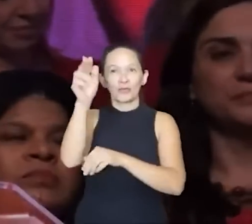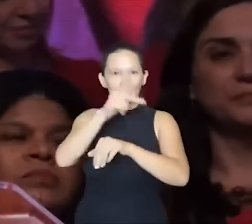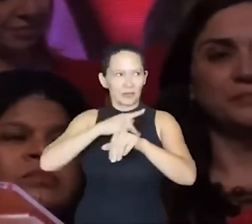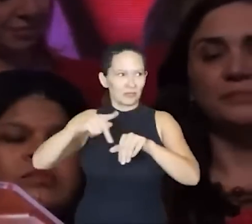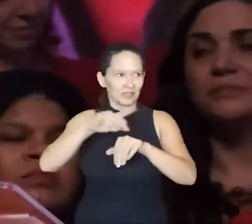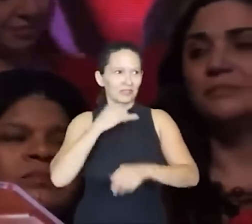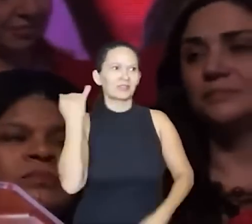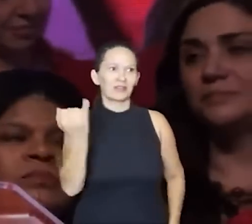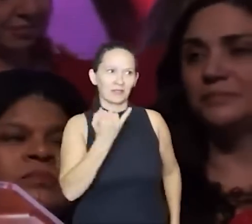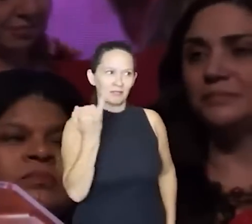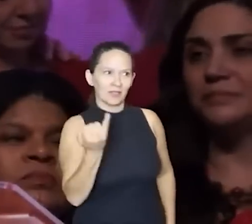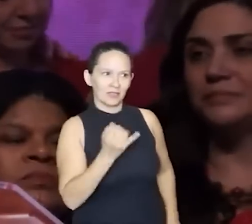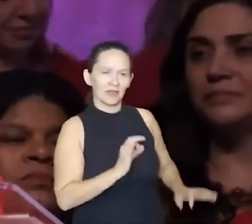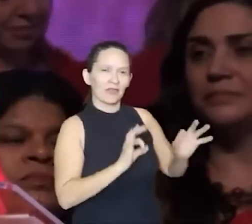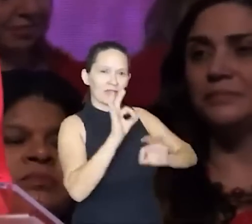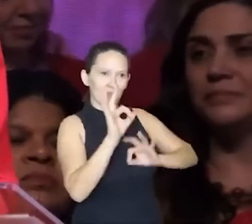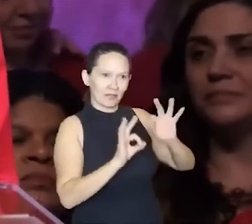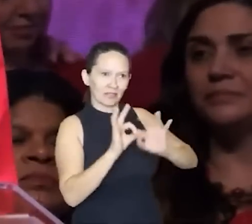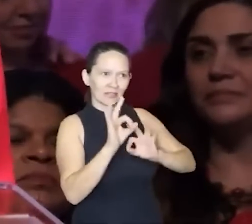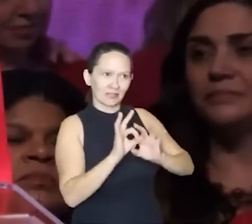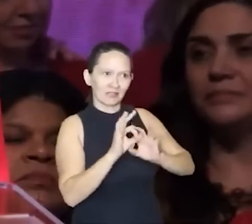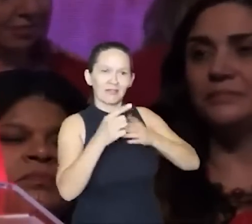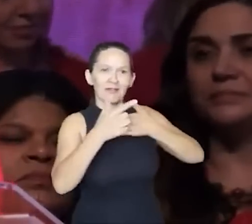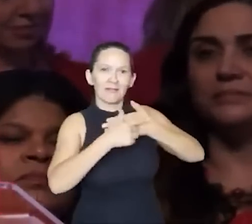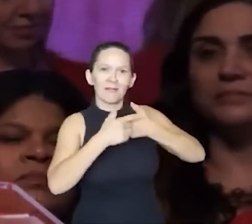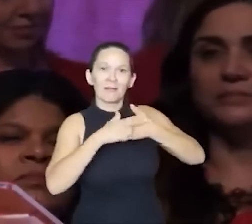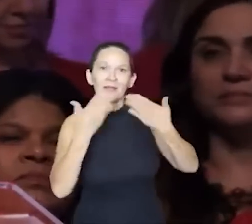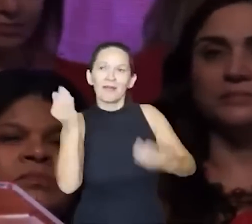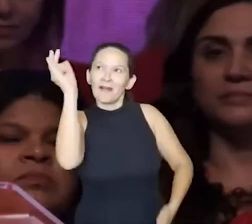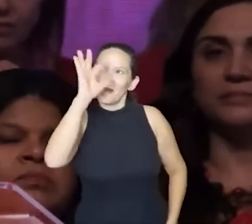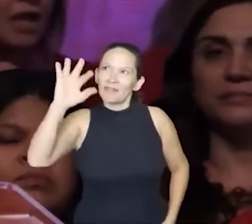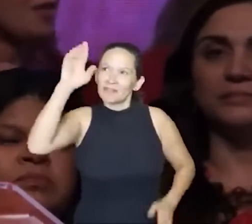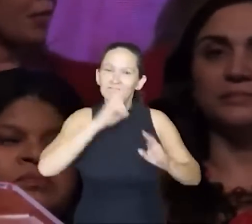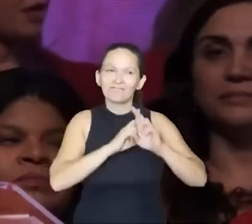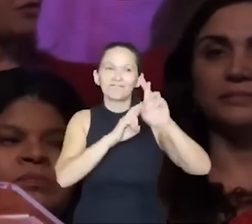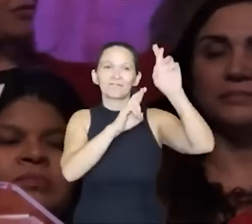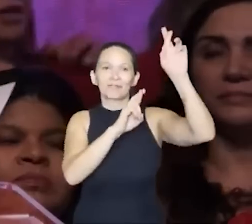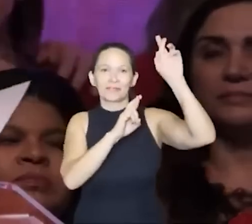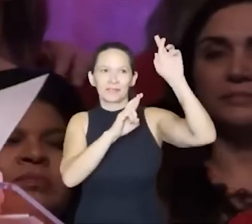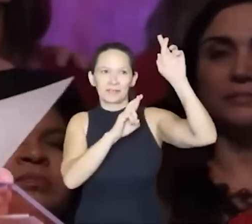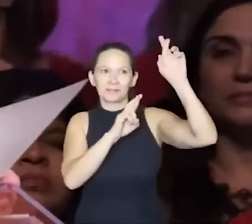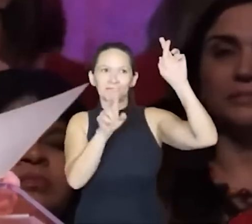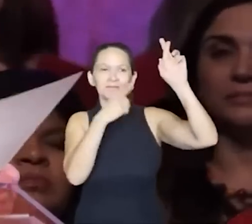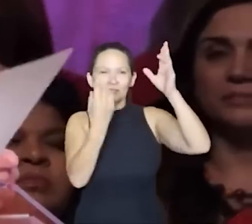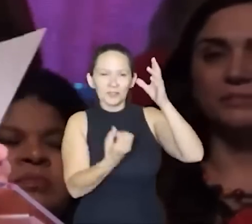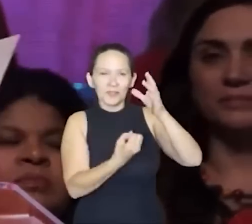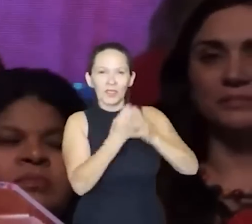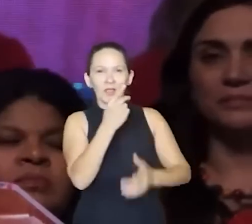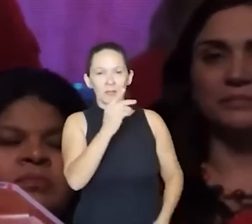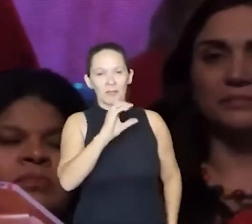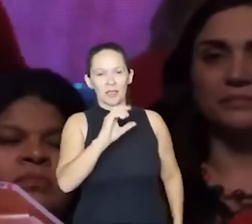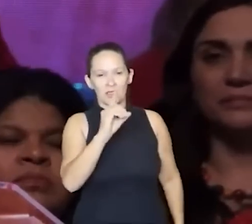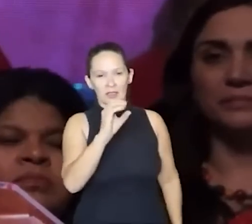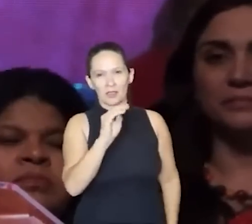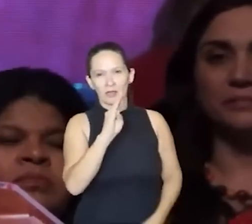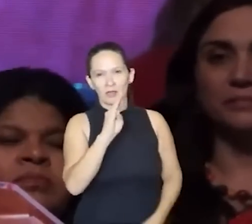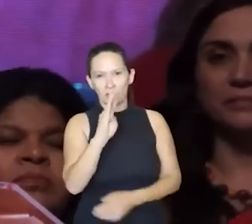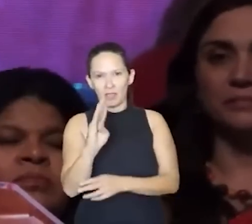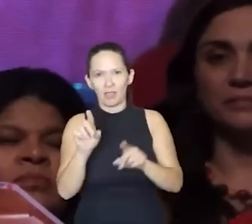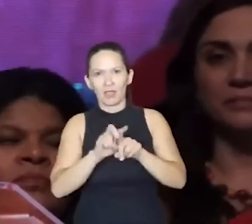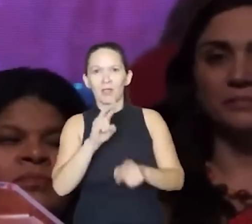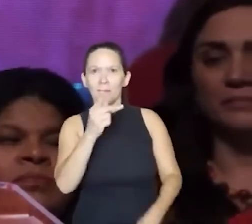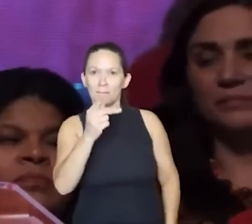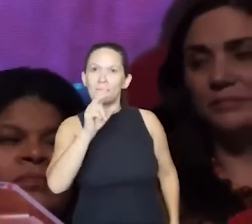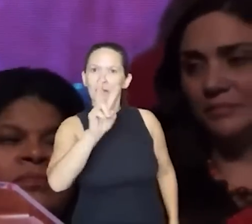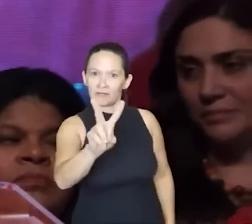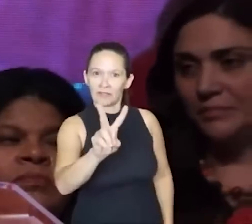importante nesse processo o papel da Federação da Esperança, que formamos com PCdoB e PV,